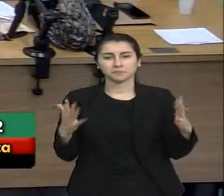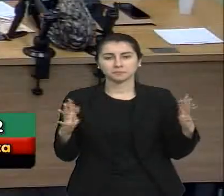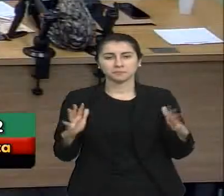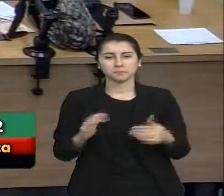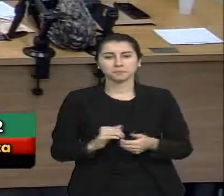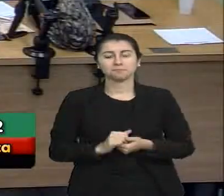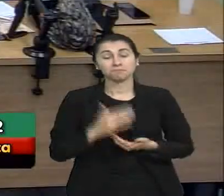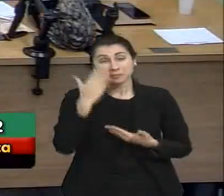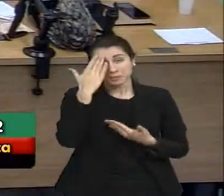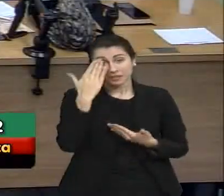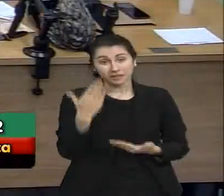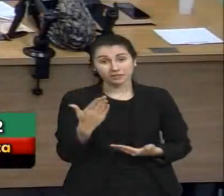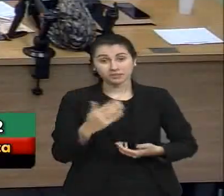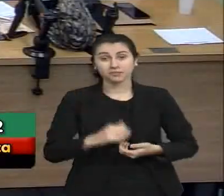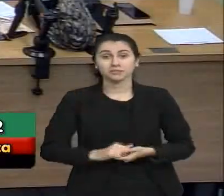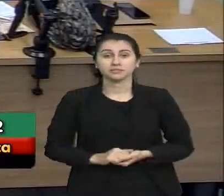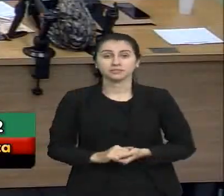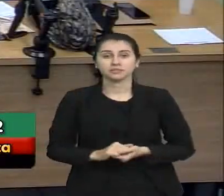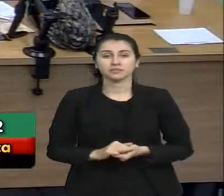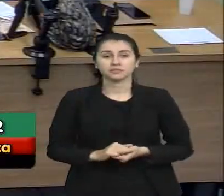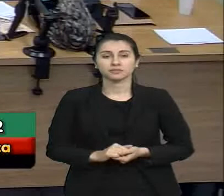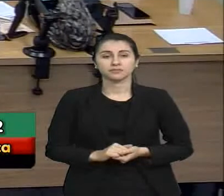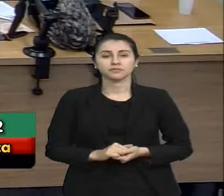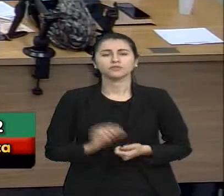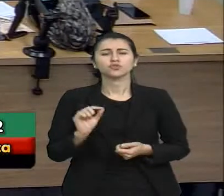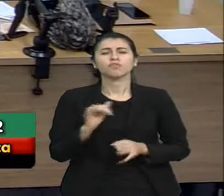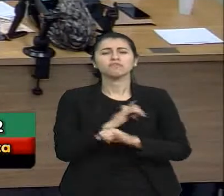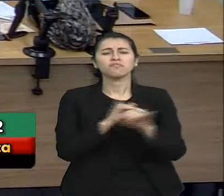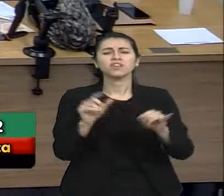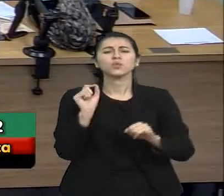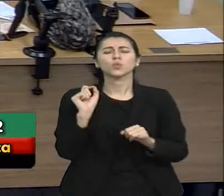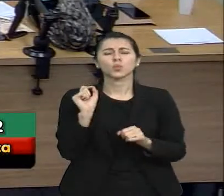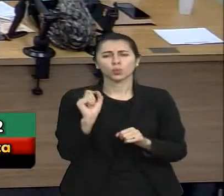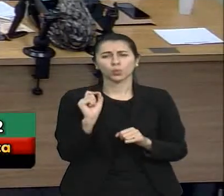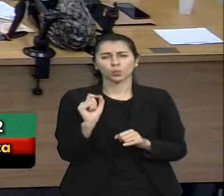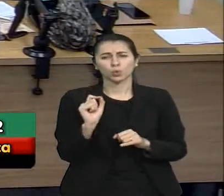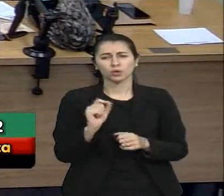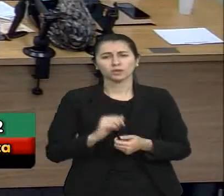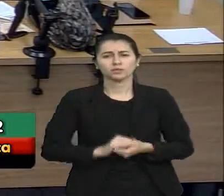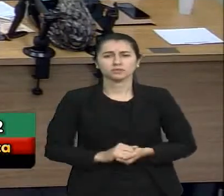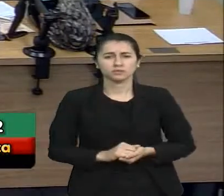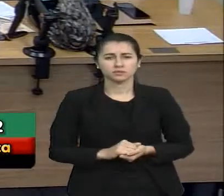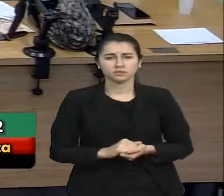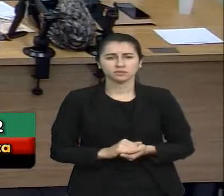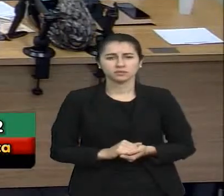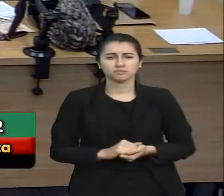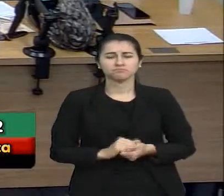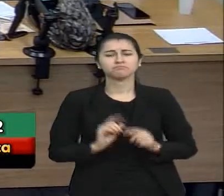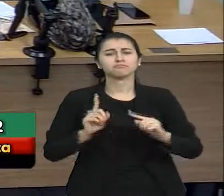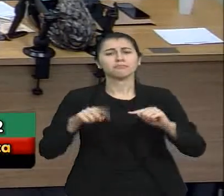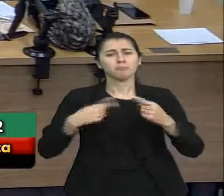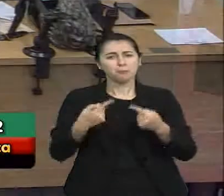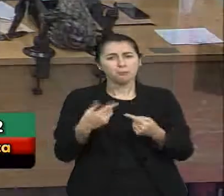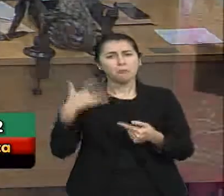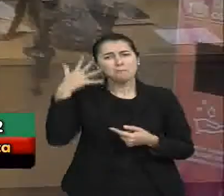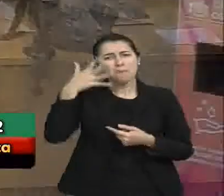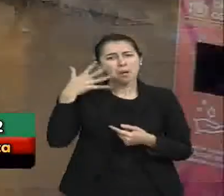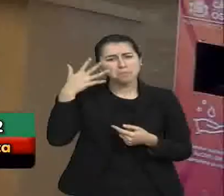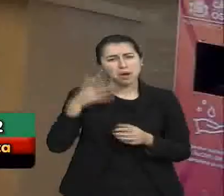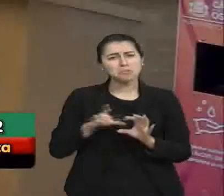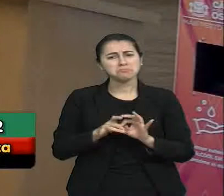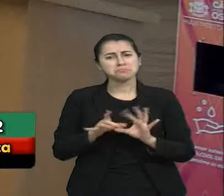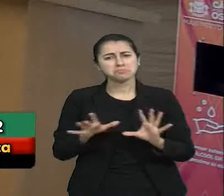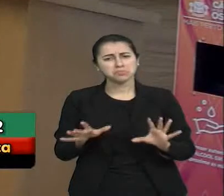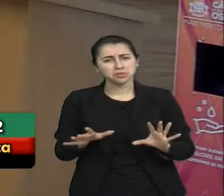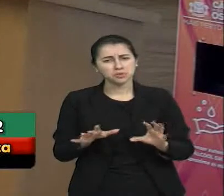Muito obrigada. Eu só gostaria de deixar um aviso que, depois dessas falas, vai ser aberto um período de